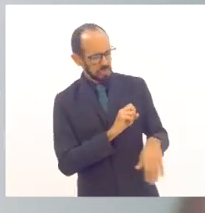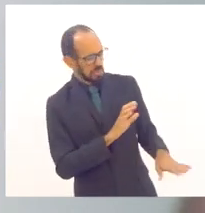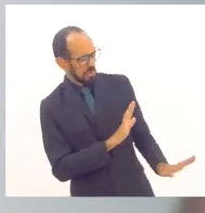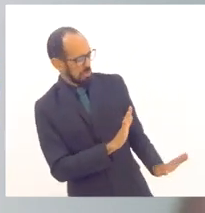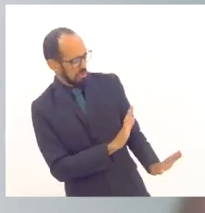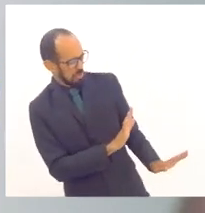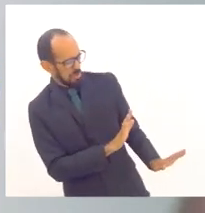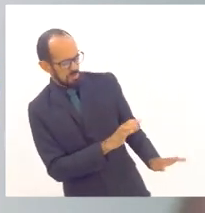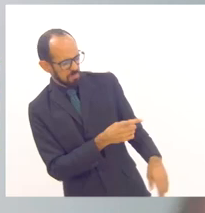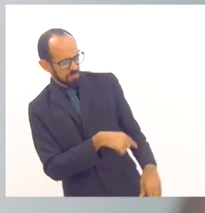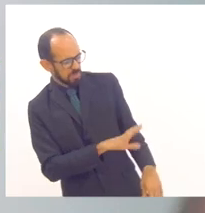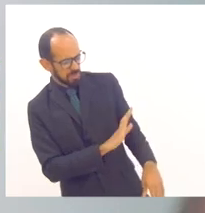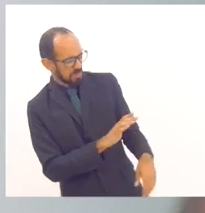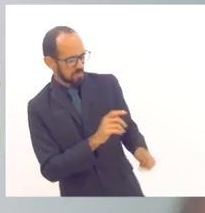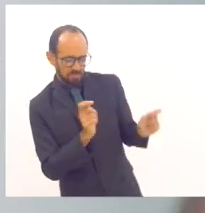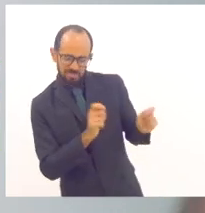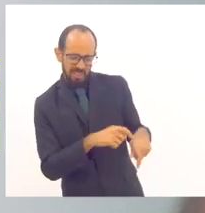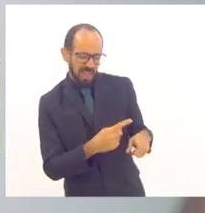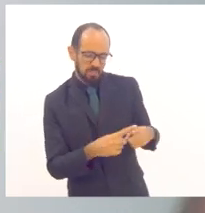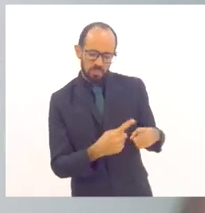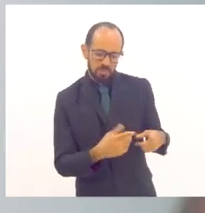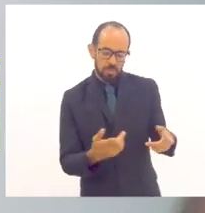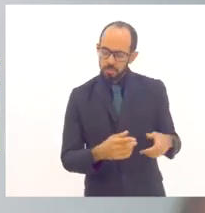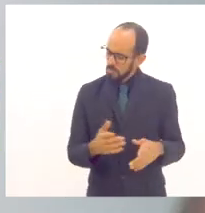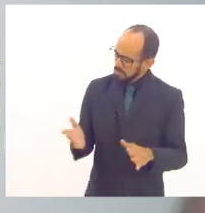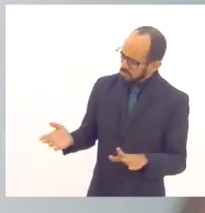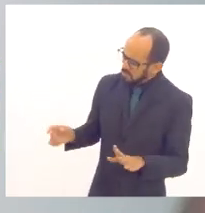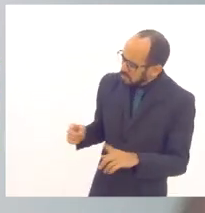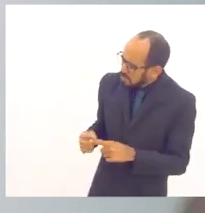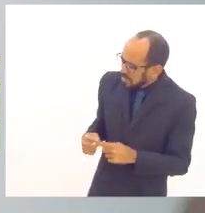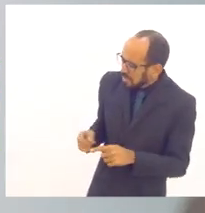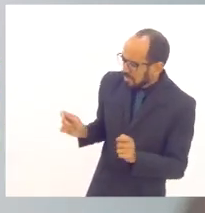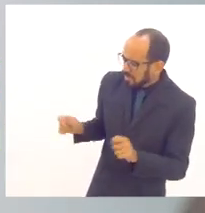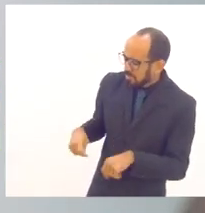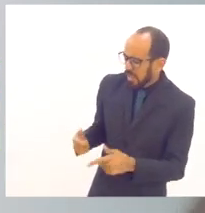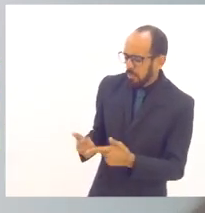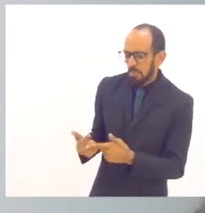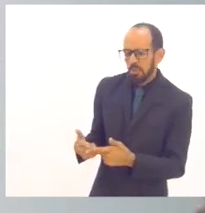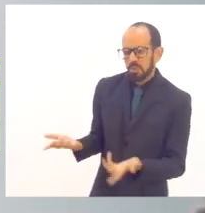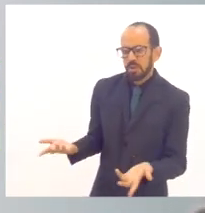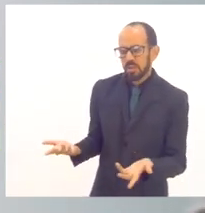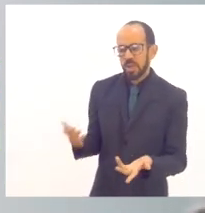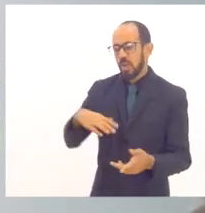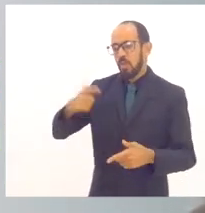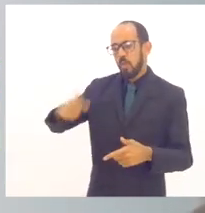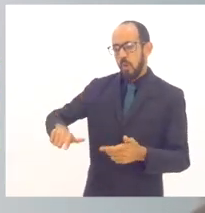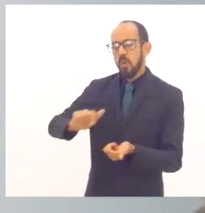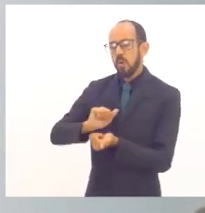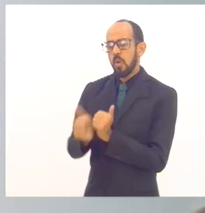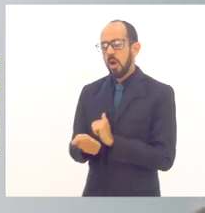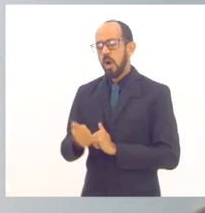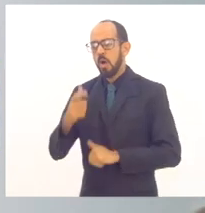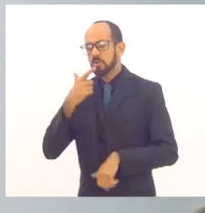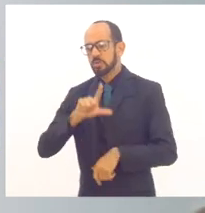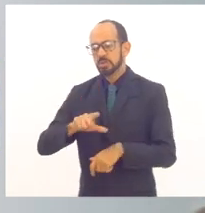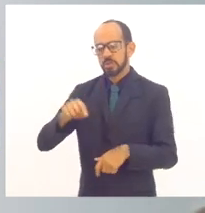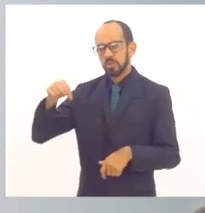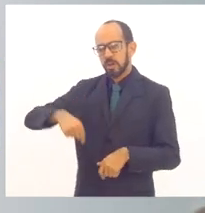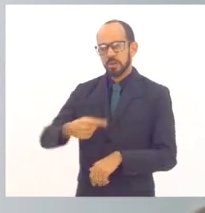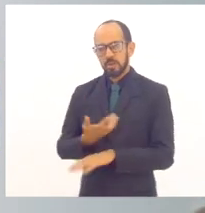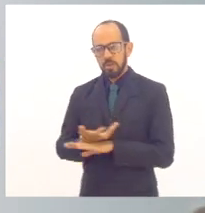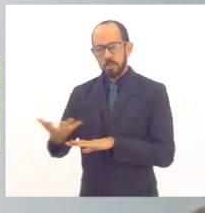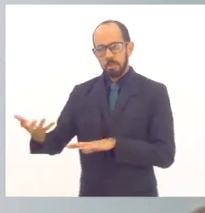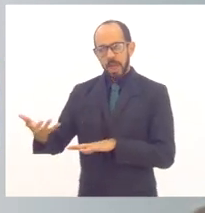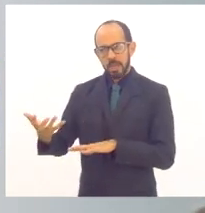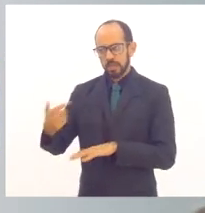pô, só que não tem como. Sei que ela falou: mas por que que não tem como? Eu quero saber por que que os outros esportes conseguiram isso aqui nesse parque